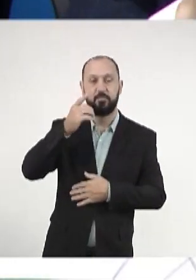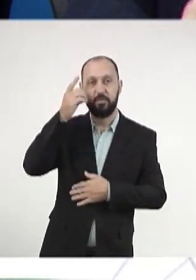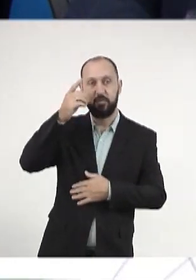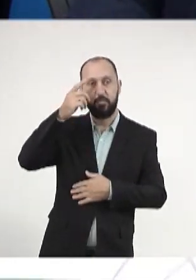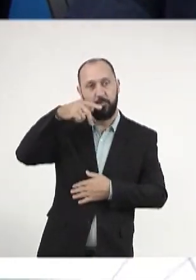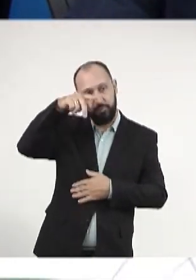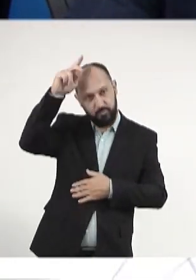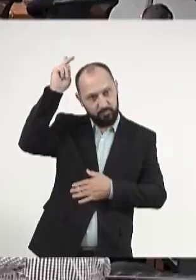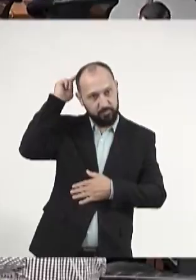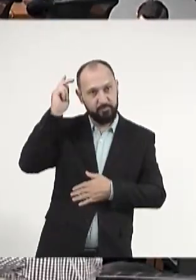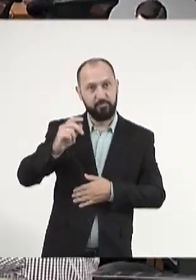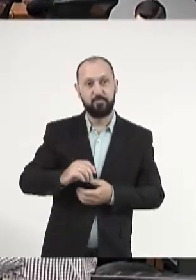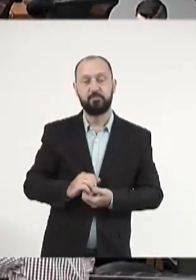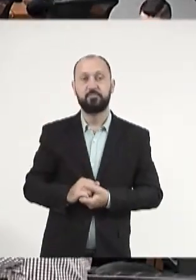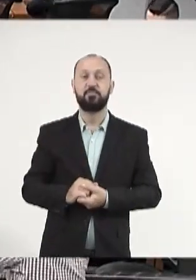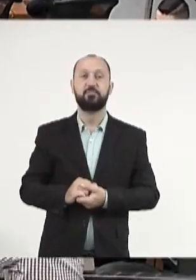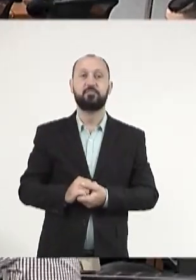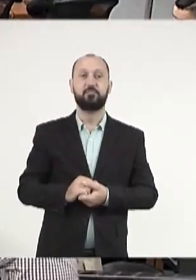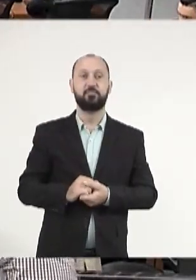Corrêa.